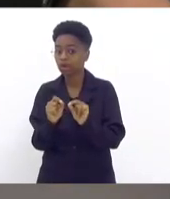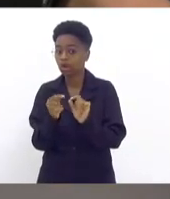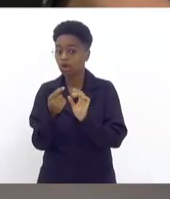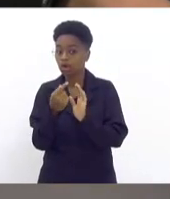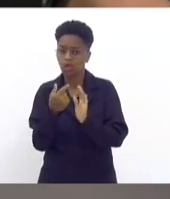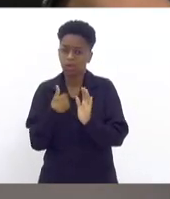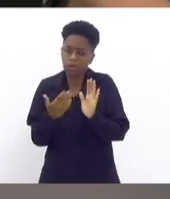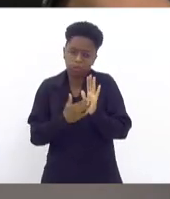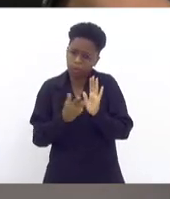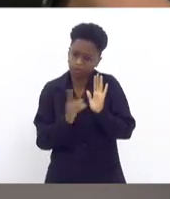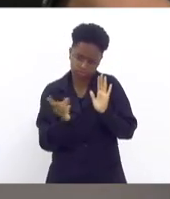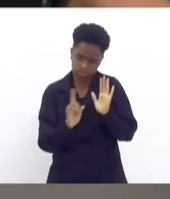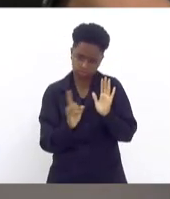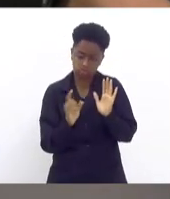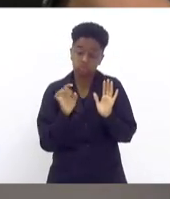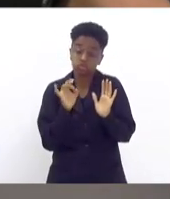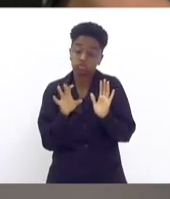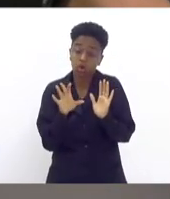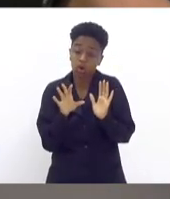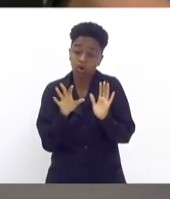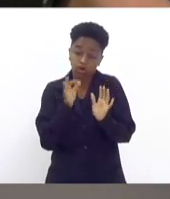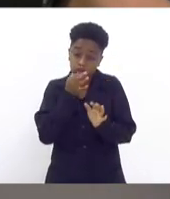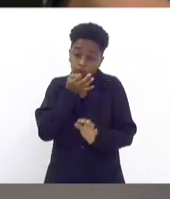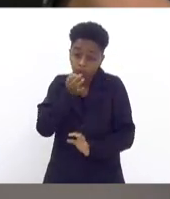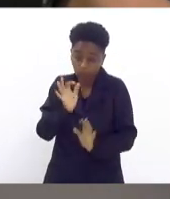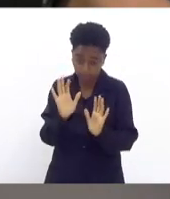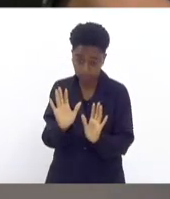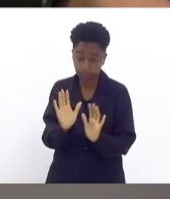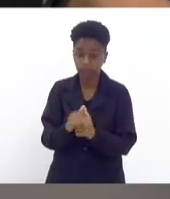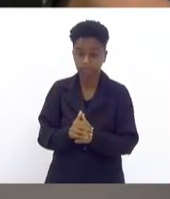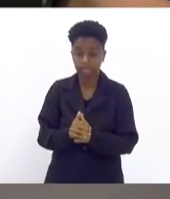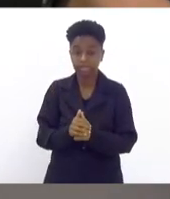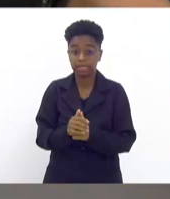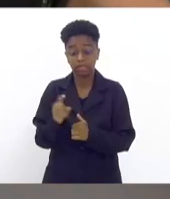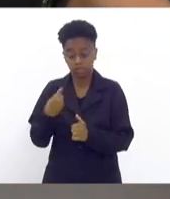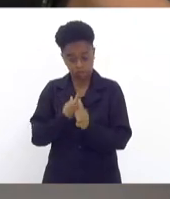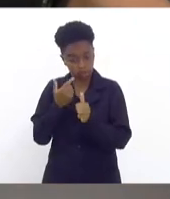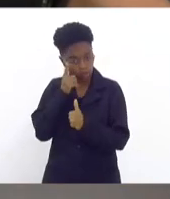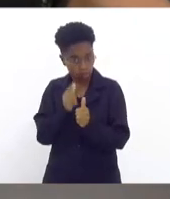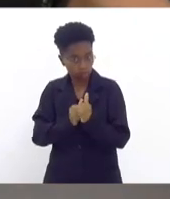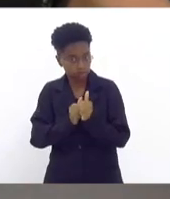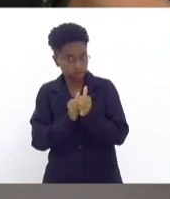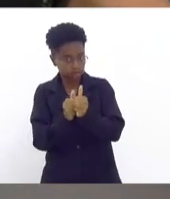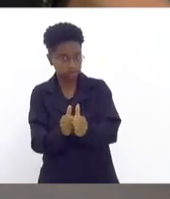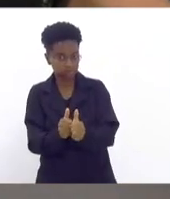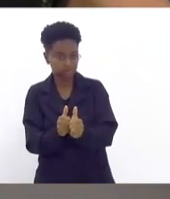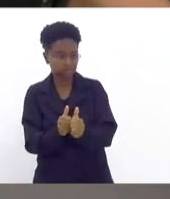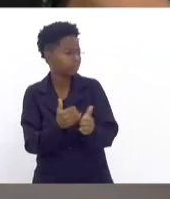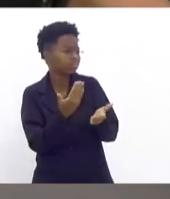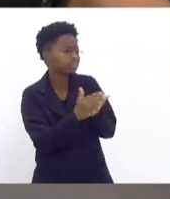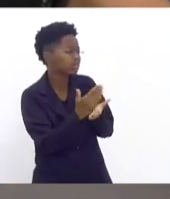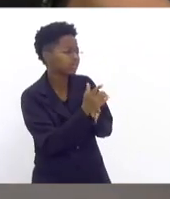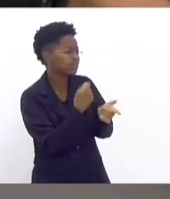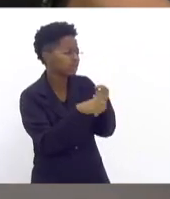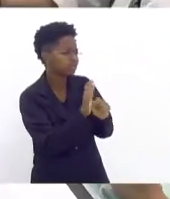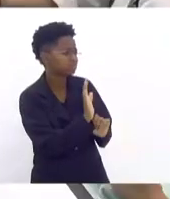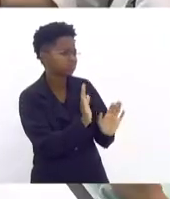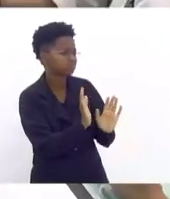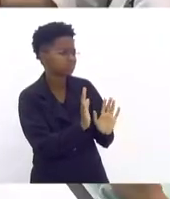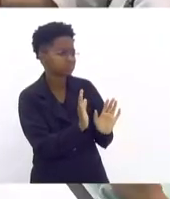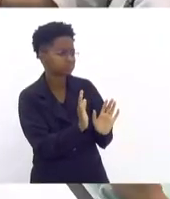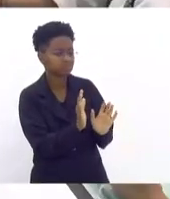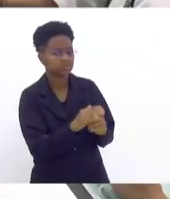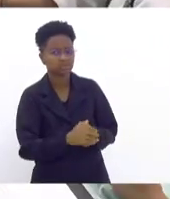nem vou propor isso, só estou querendo dizer que, para seguir a risca... Mas isso não tem nada a ver com a administração pública,